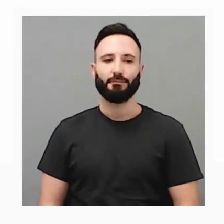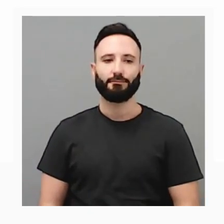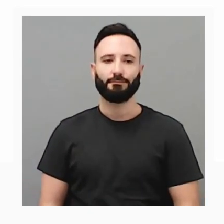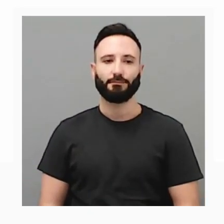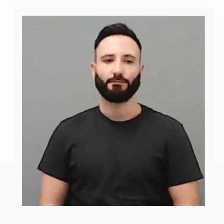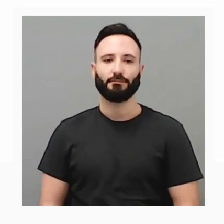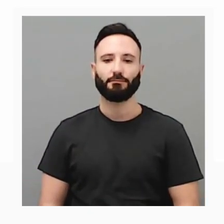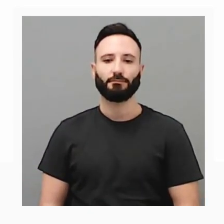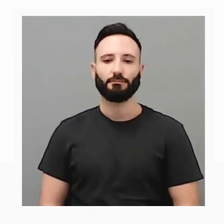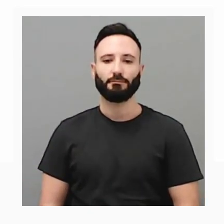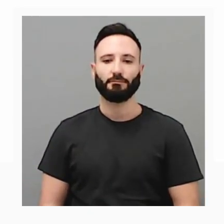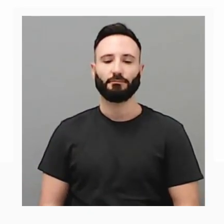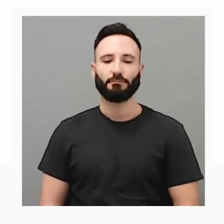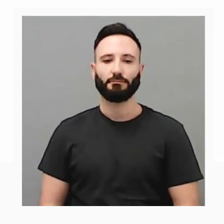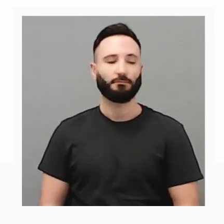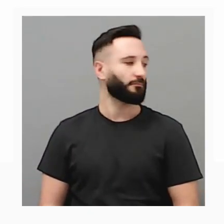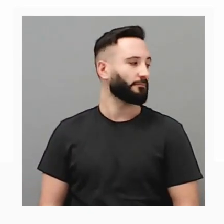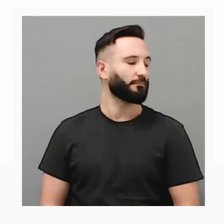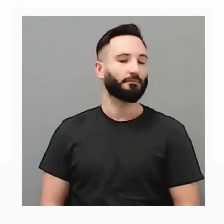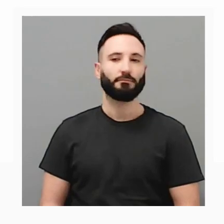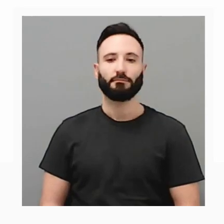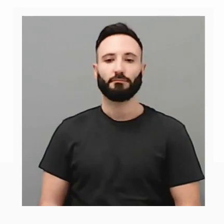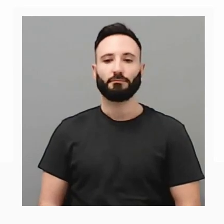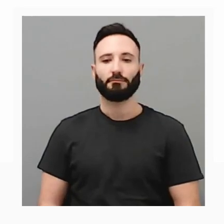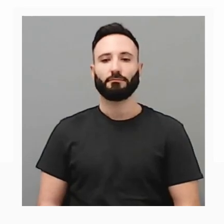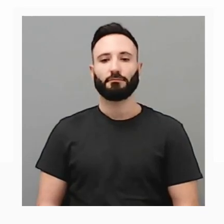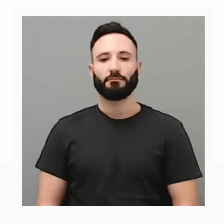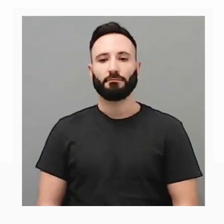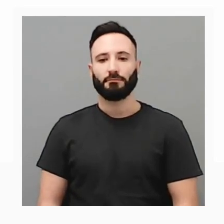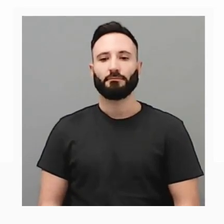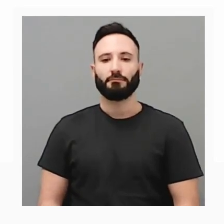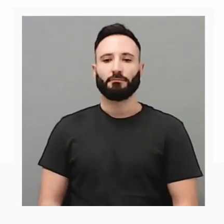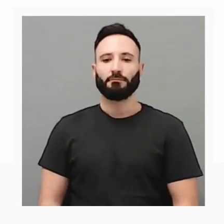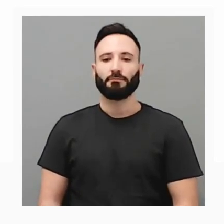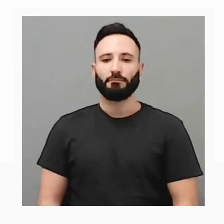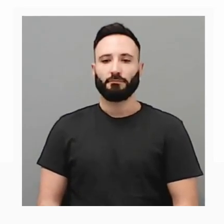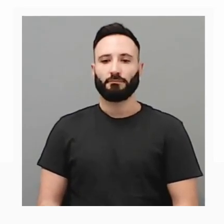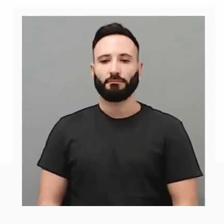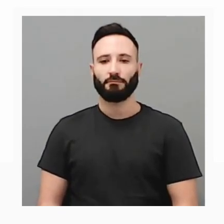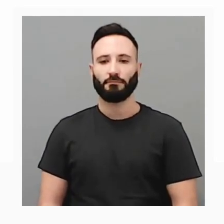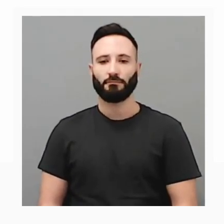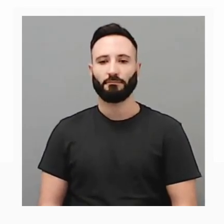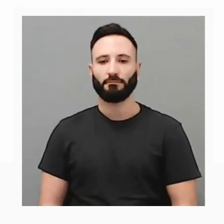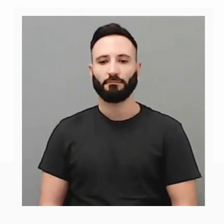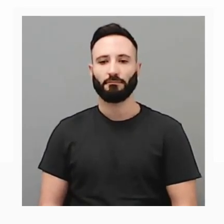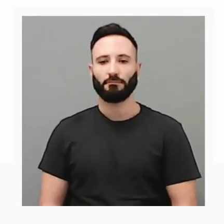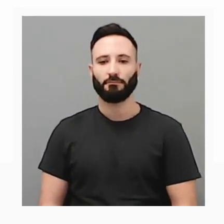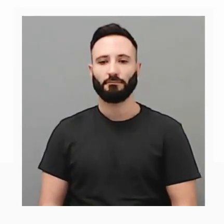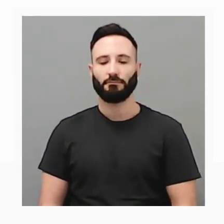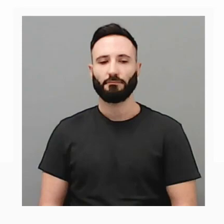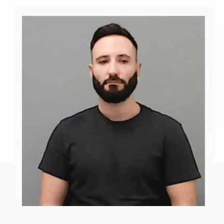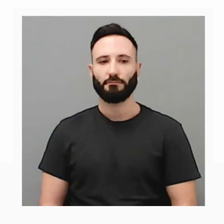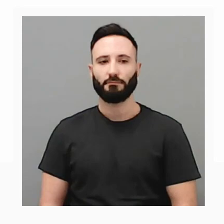ainda nos dias de hoje, que é a doença de Alzheimer. Não sei se têm ideia, mas nos últimos 18 anos e após mais de 400 ensaios